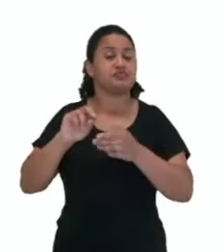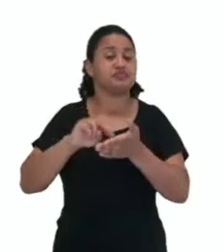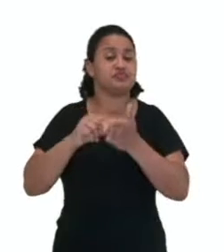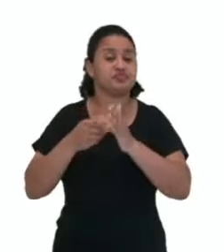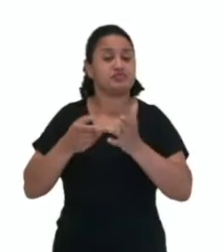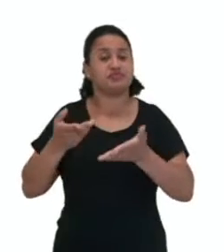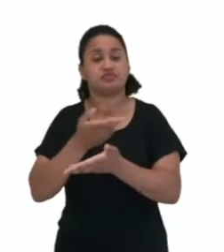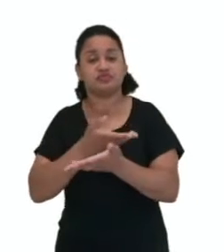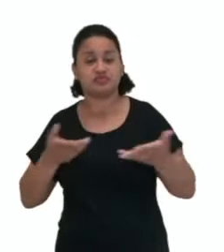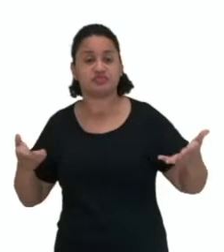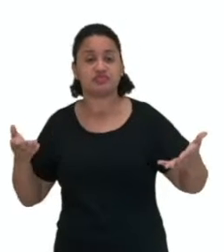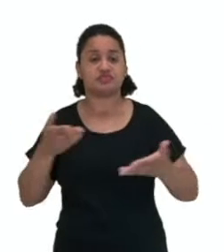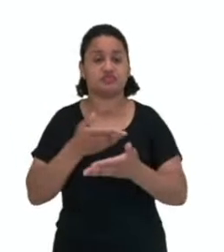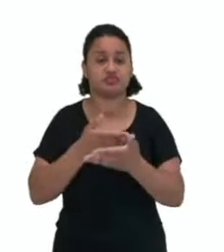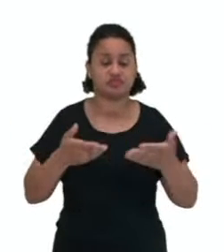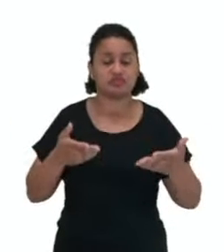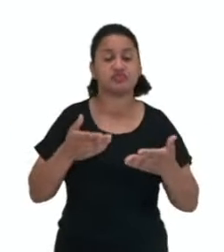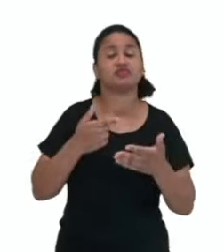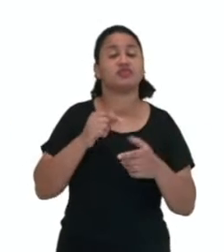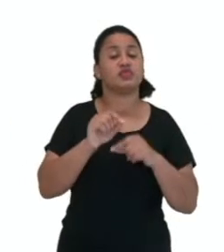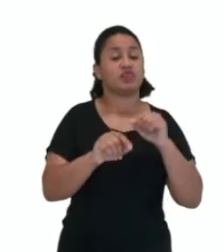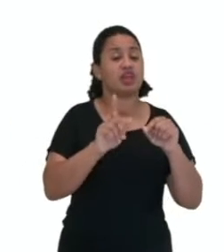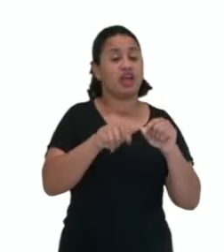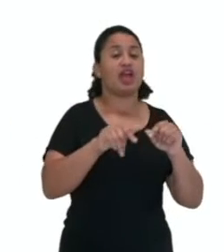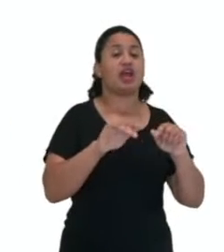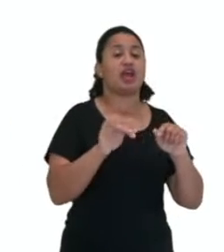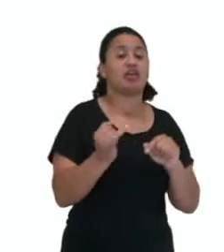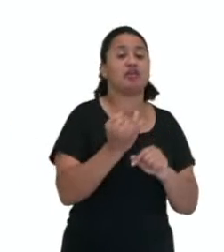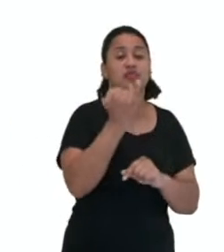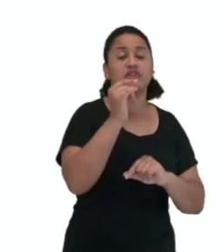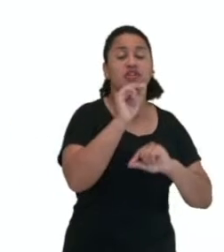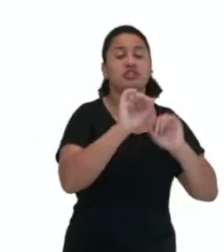associativismo? É um instrumento importante